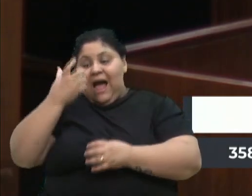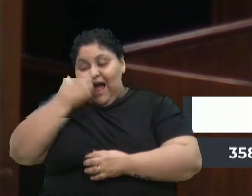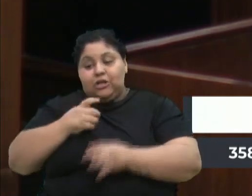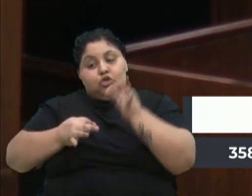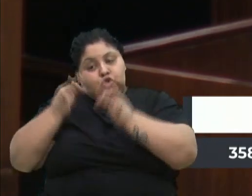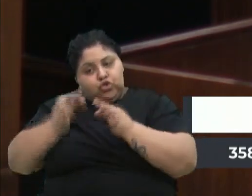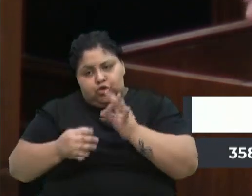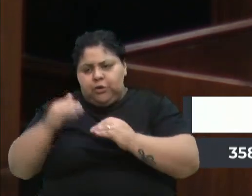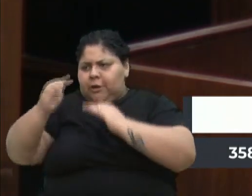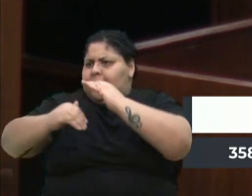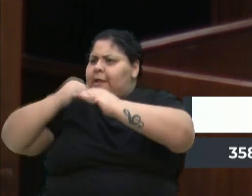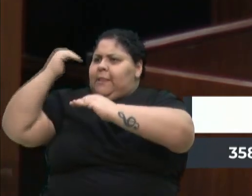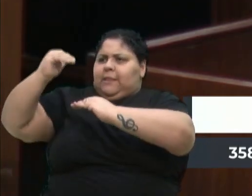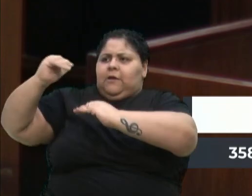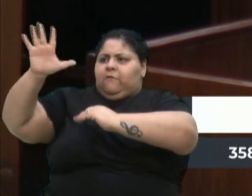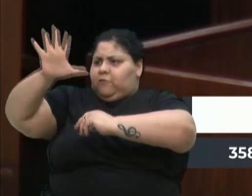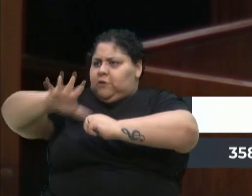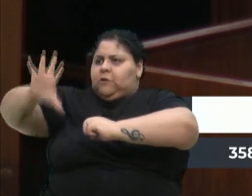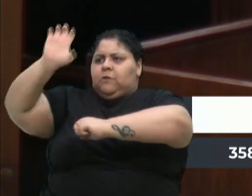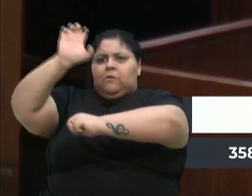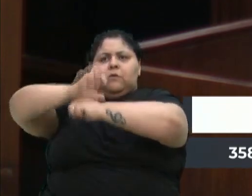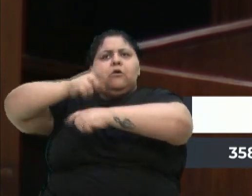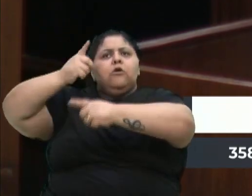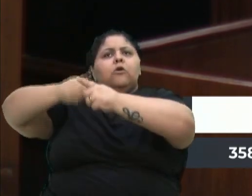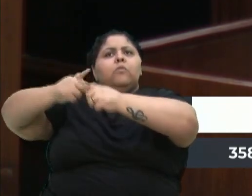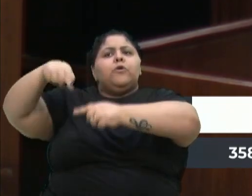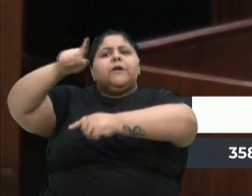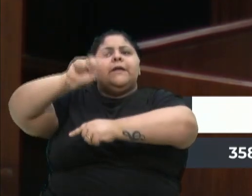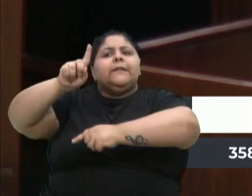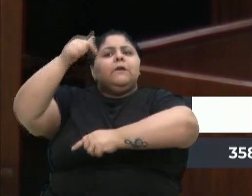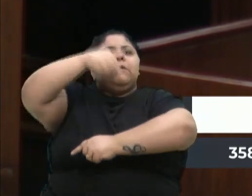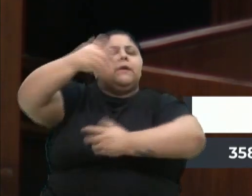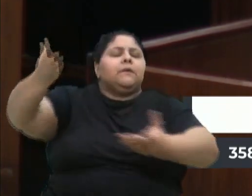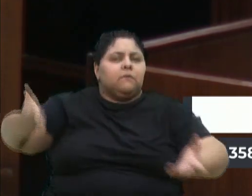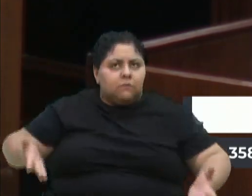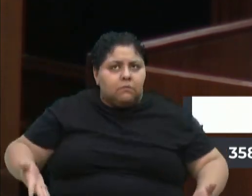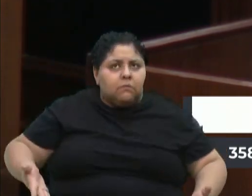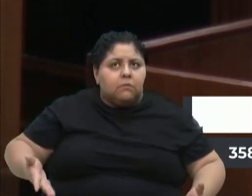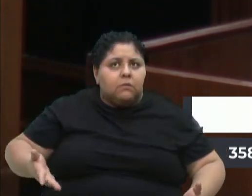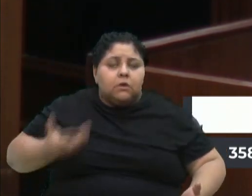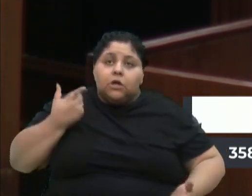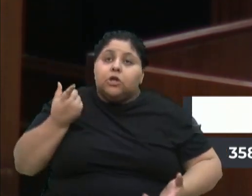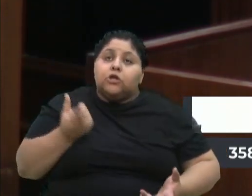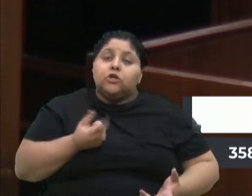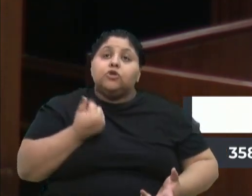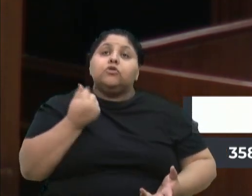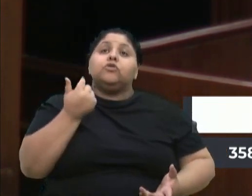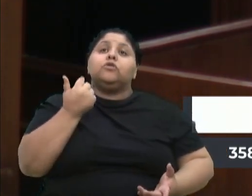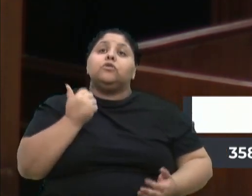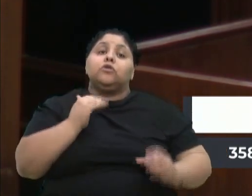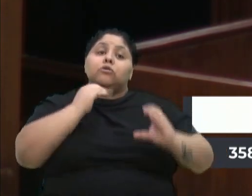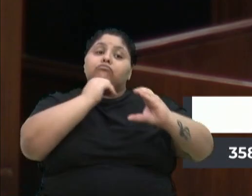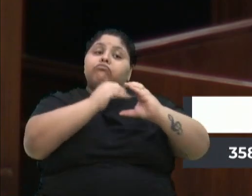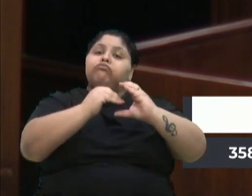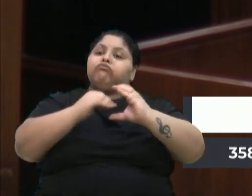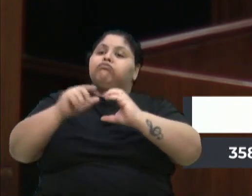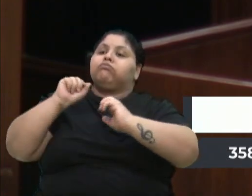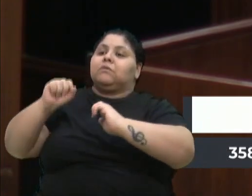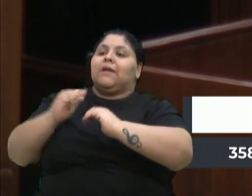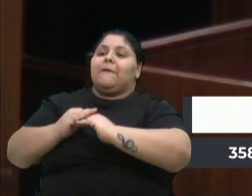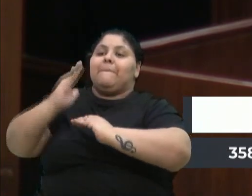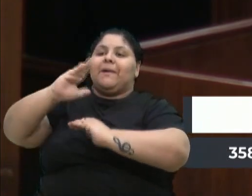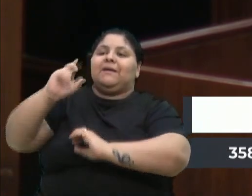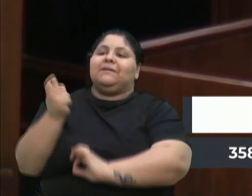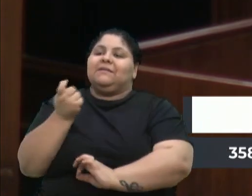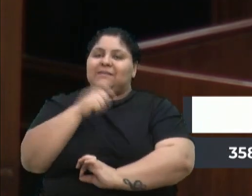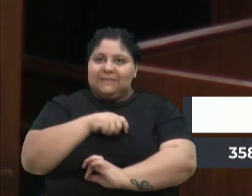nacional, estadual, por que não aqui? É condicional, e o dinheiro vai ir para quem mais precisa